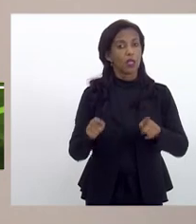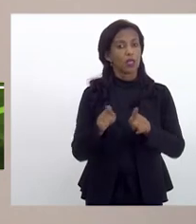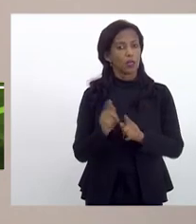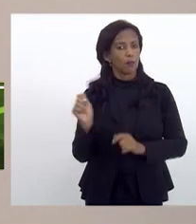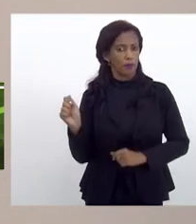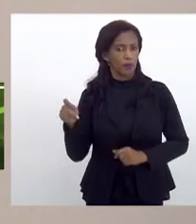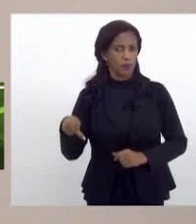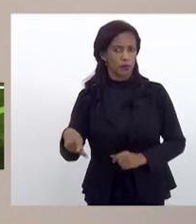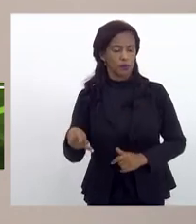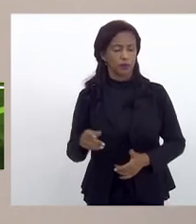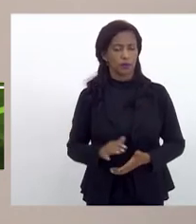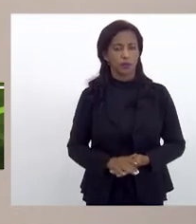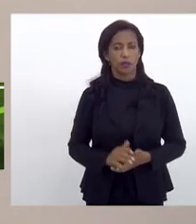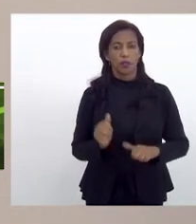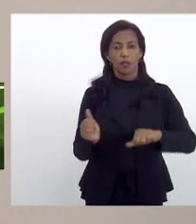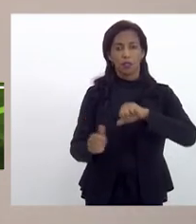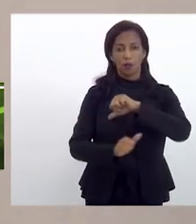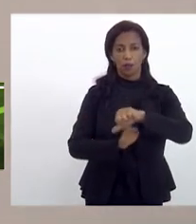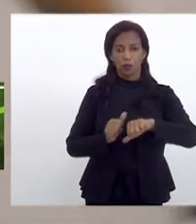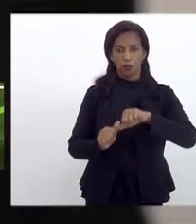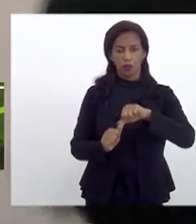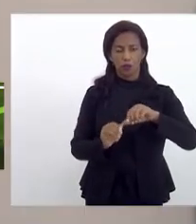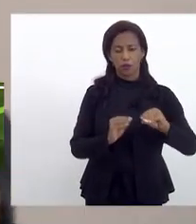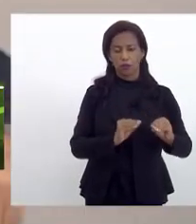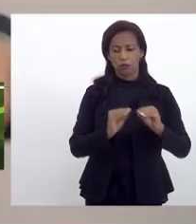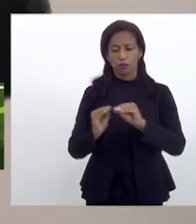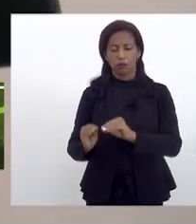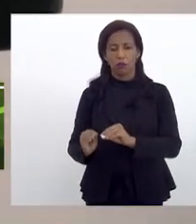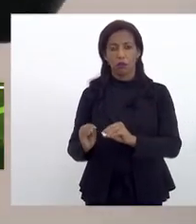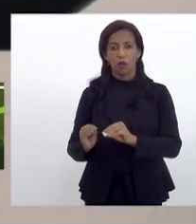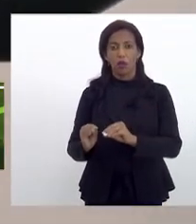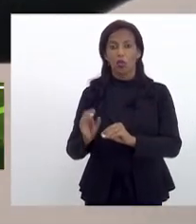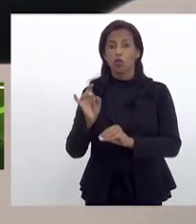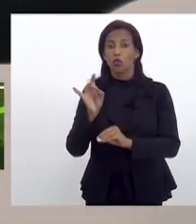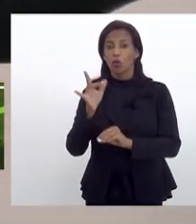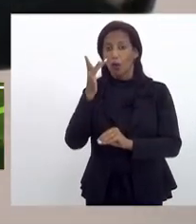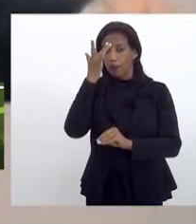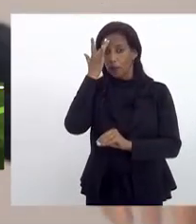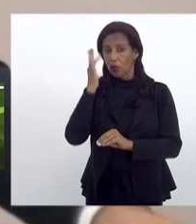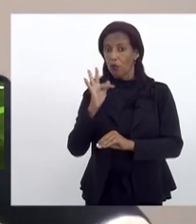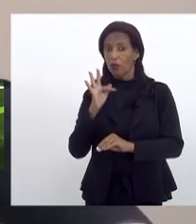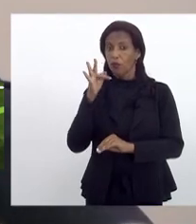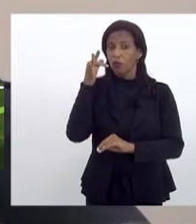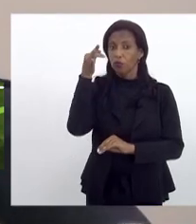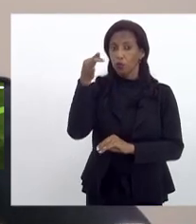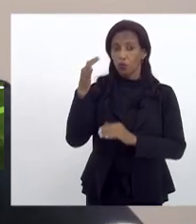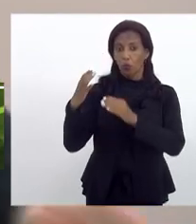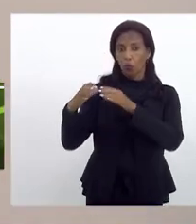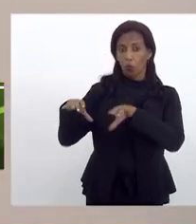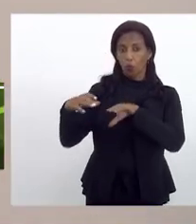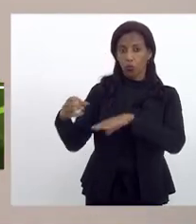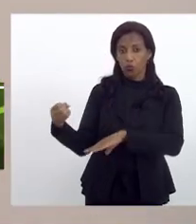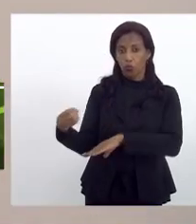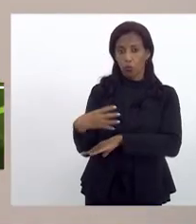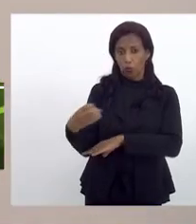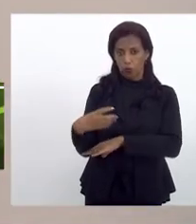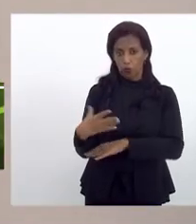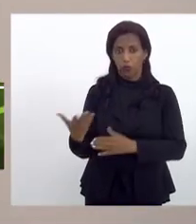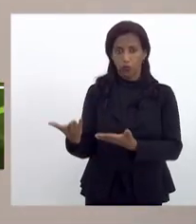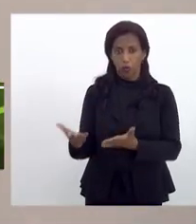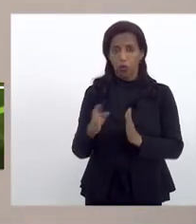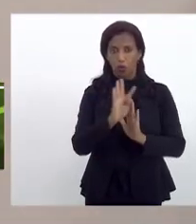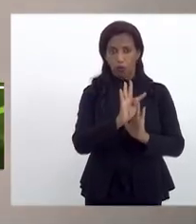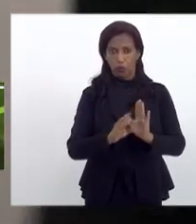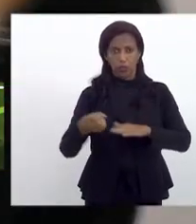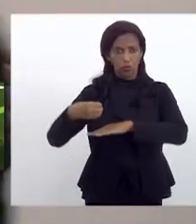E a mudança Seria Para os novos concursados E assim fizemos O texto